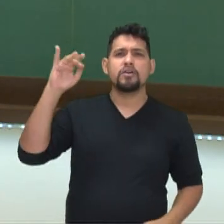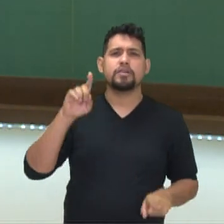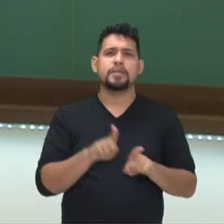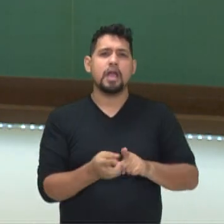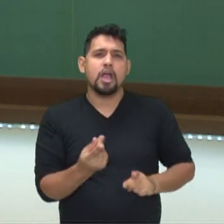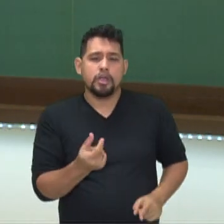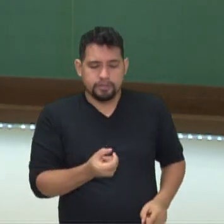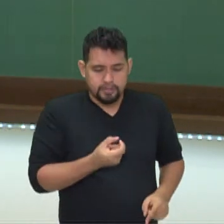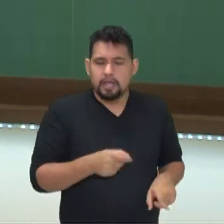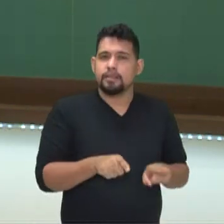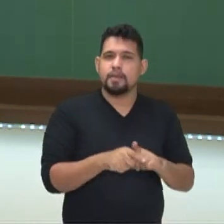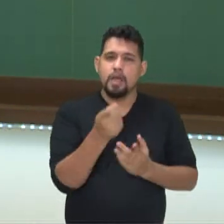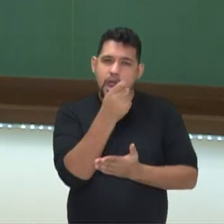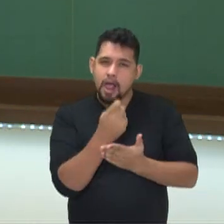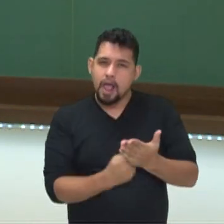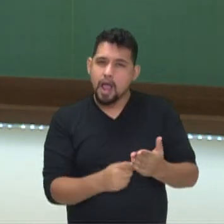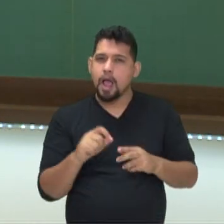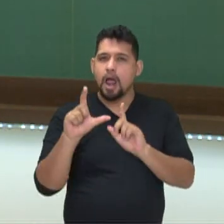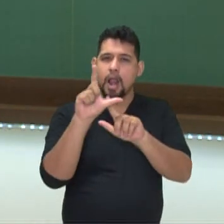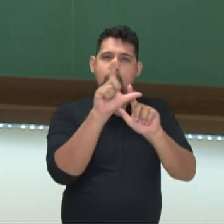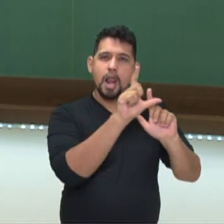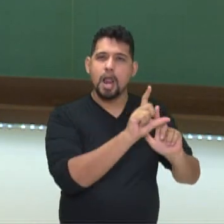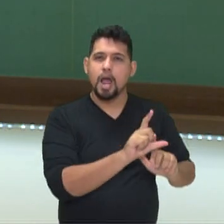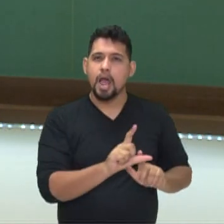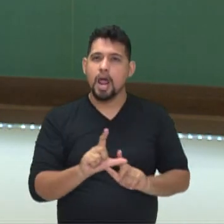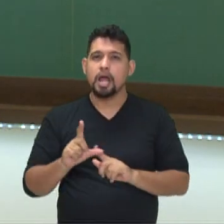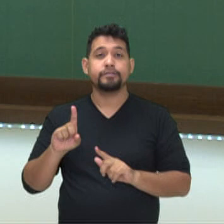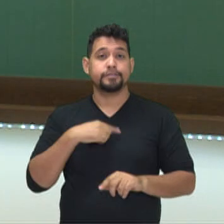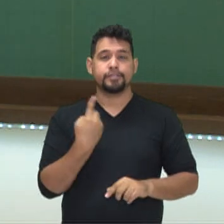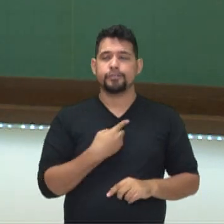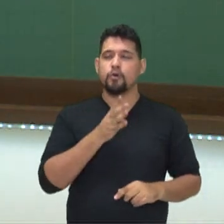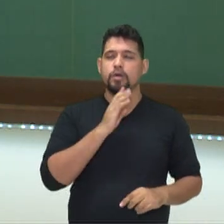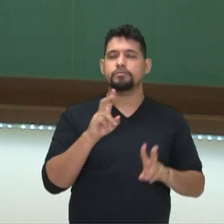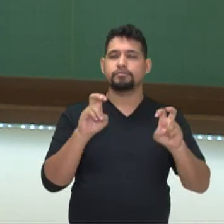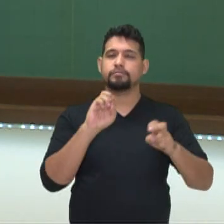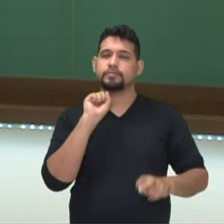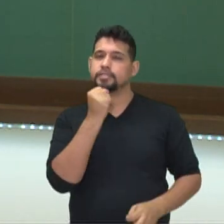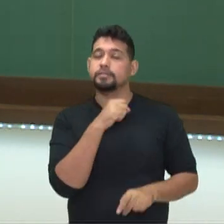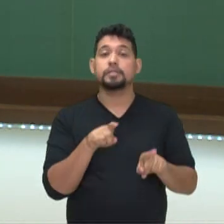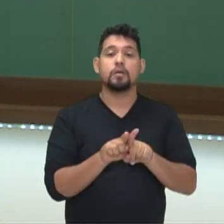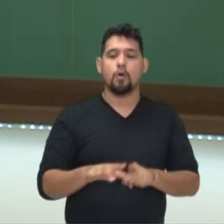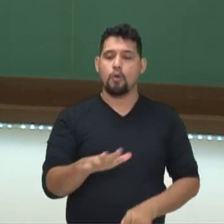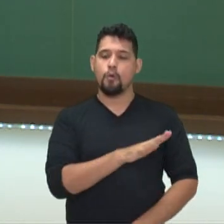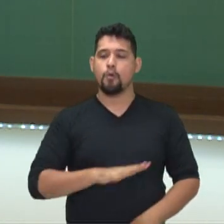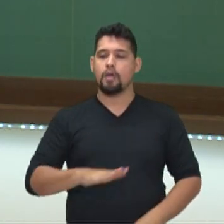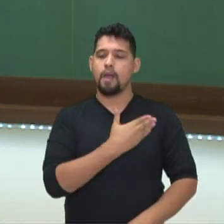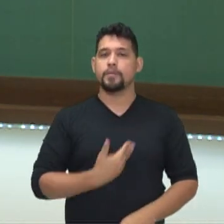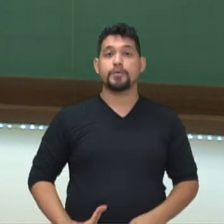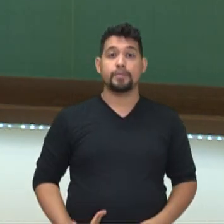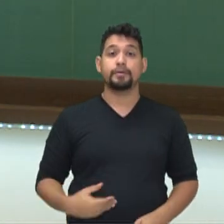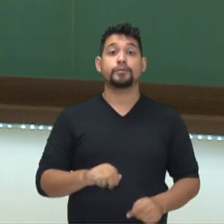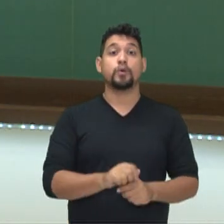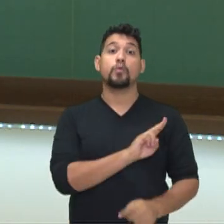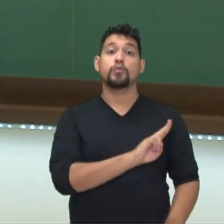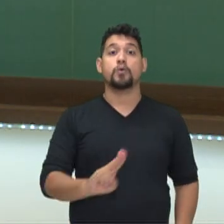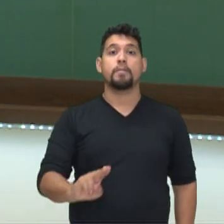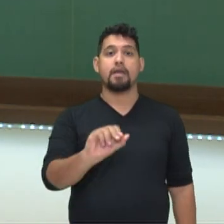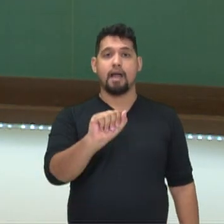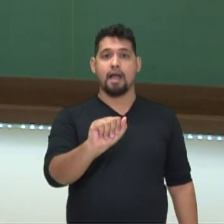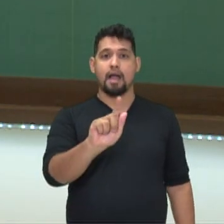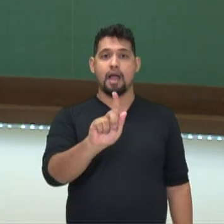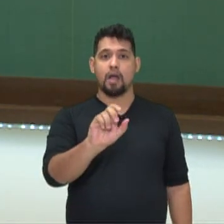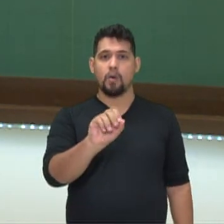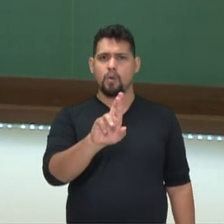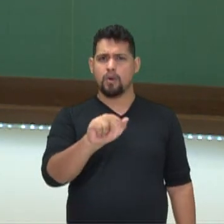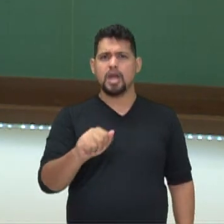a escrita alfabética e o princípio que temos de ciência, criaram um espaço público, a agora, onde todos